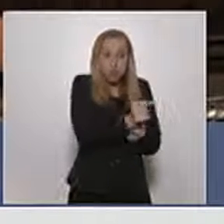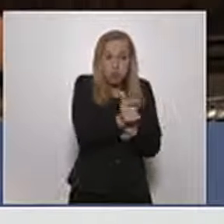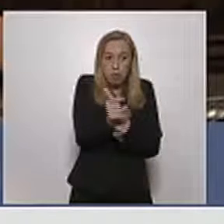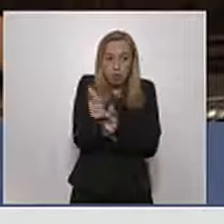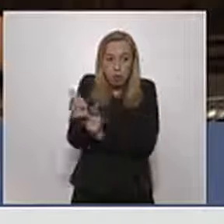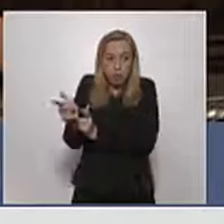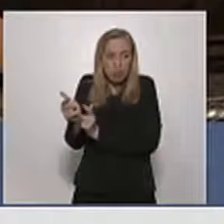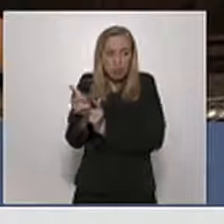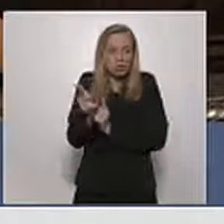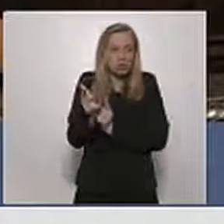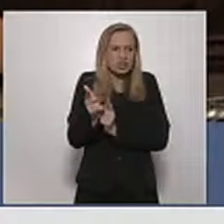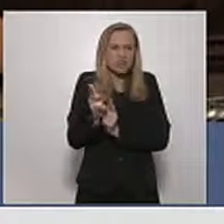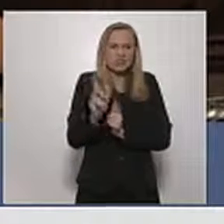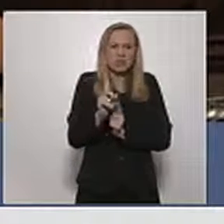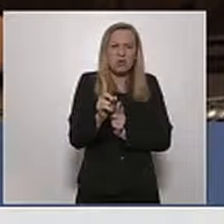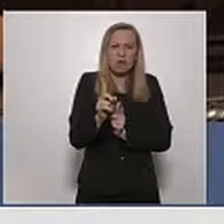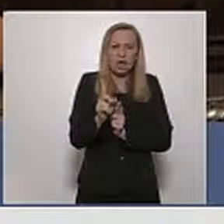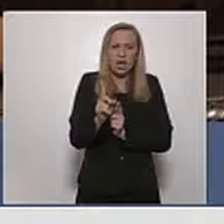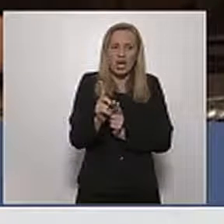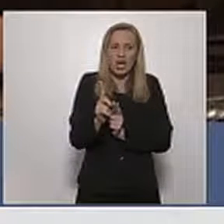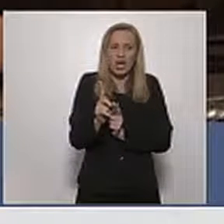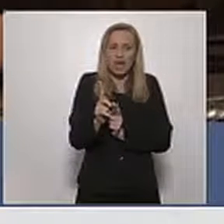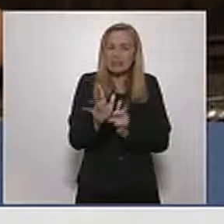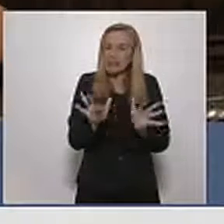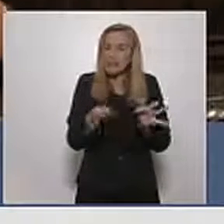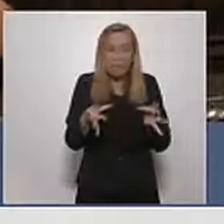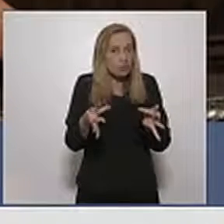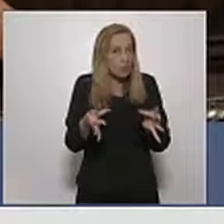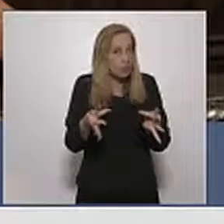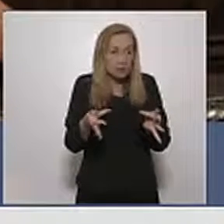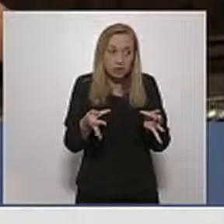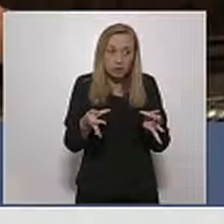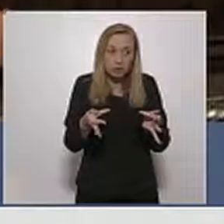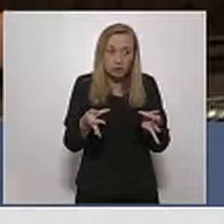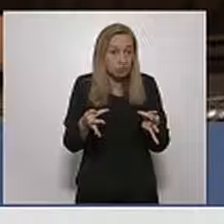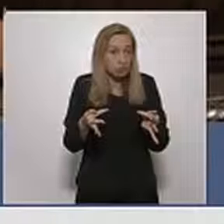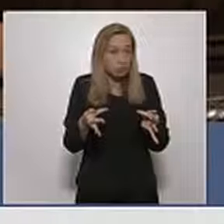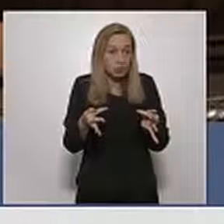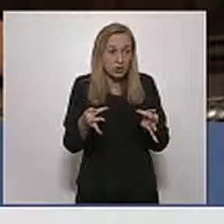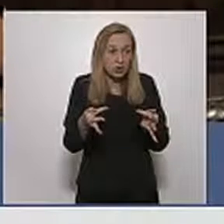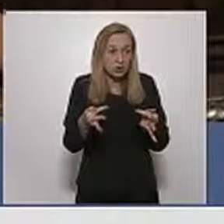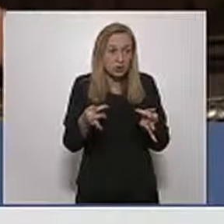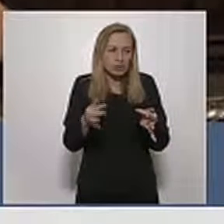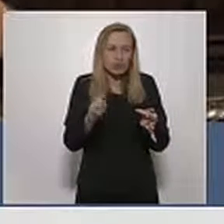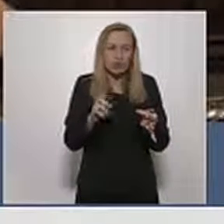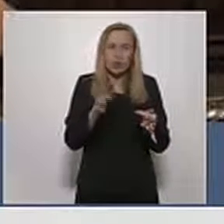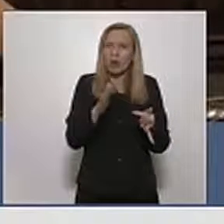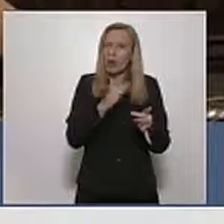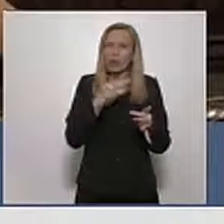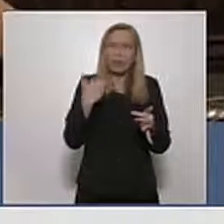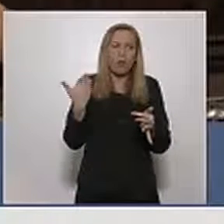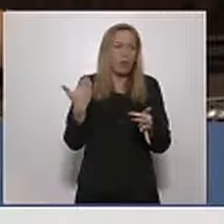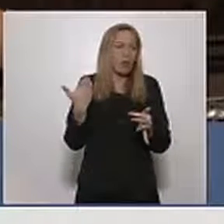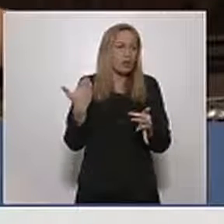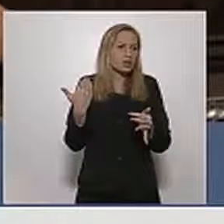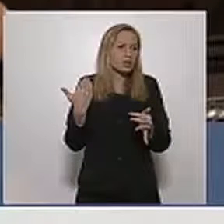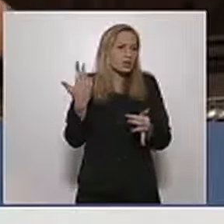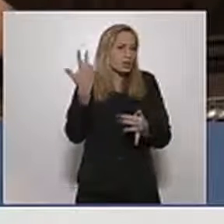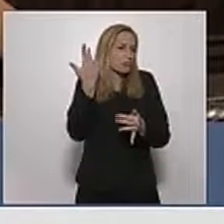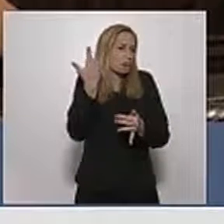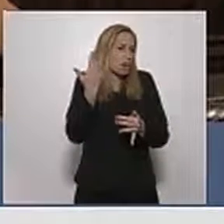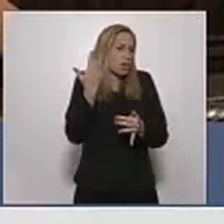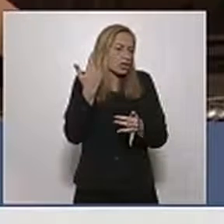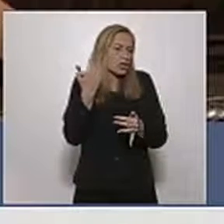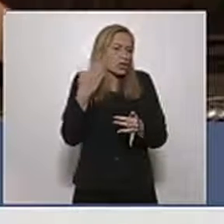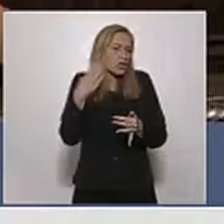80 tiros não é um incidente, tampouco não deixa de ser uma morte, como declarou o presidente Jair